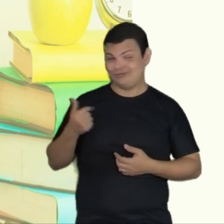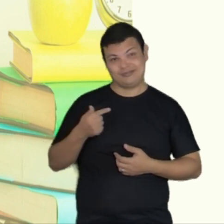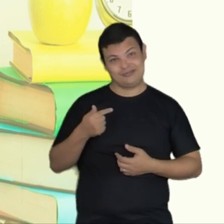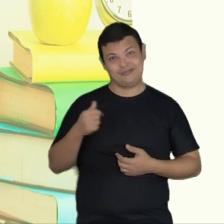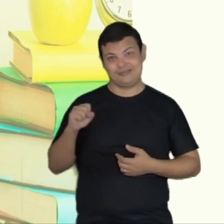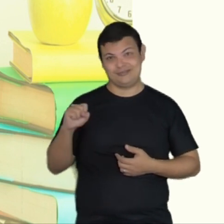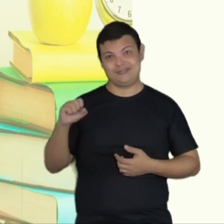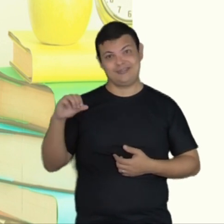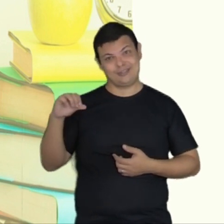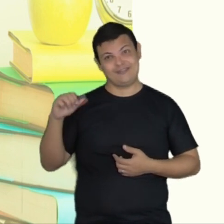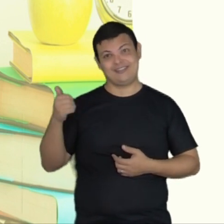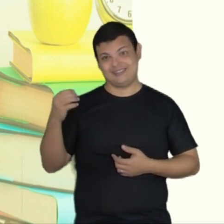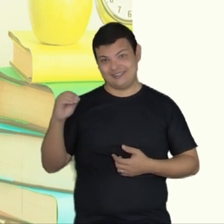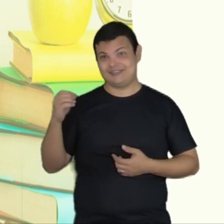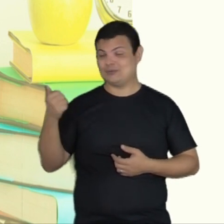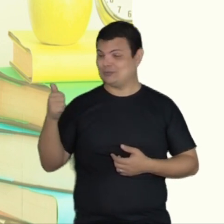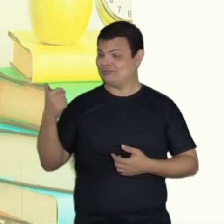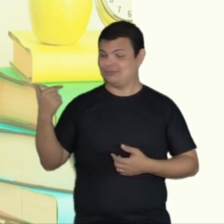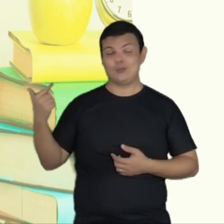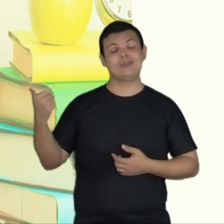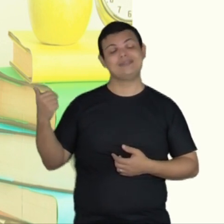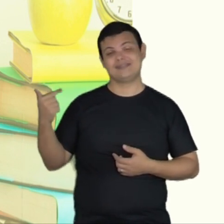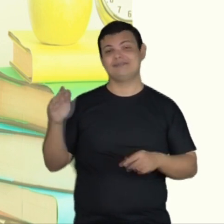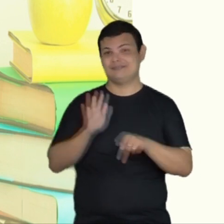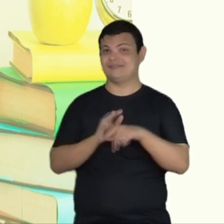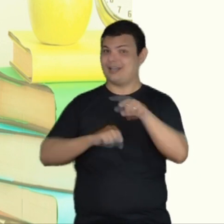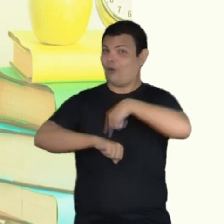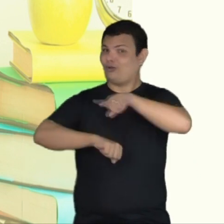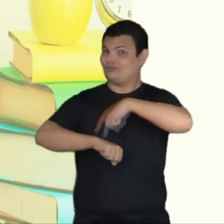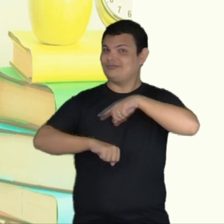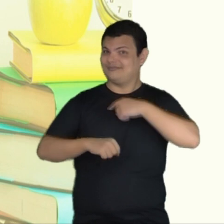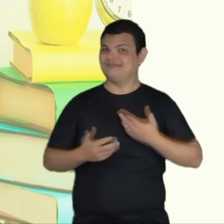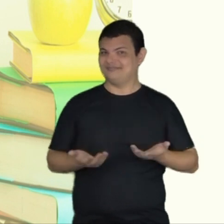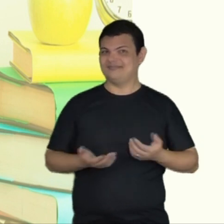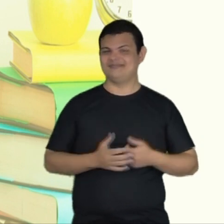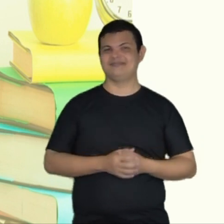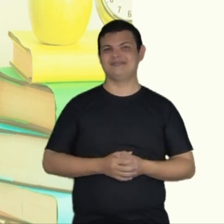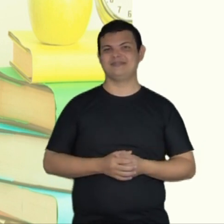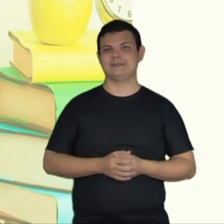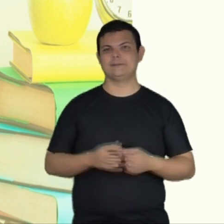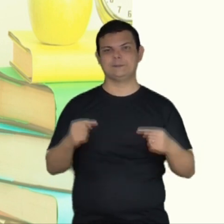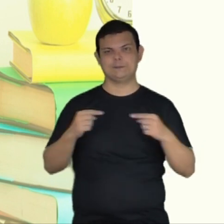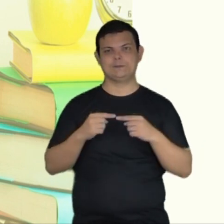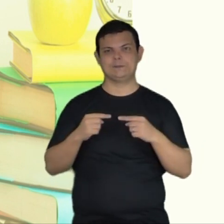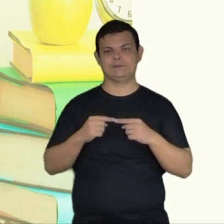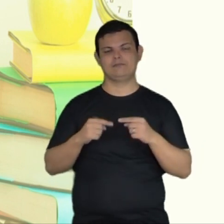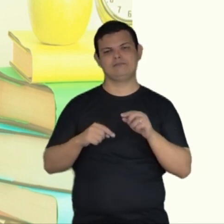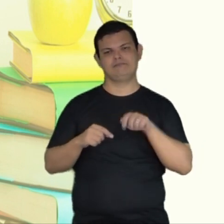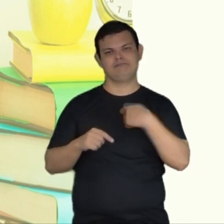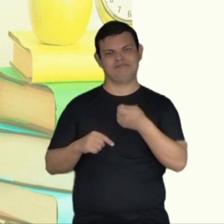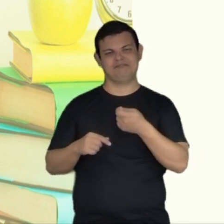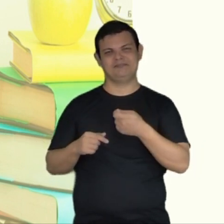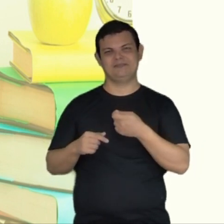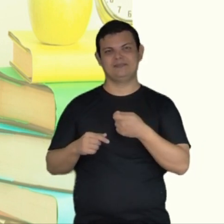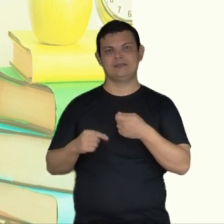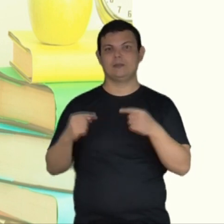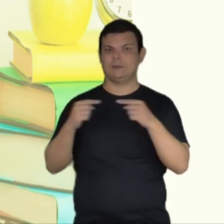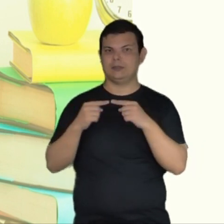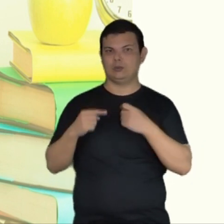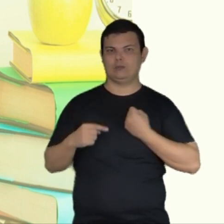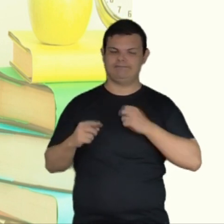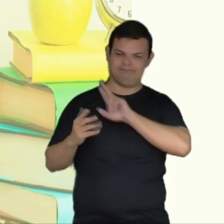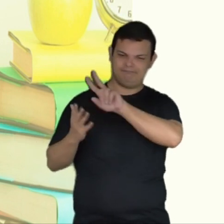6, 7, 8, 9, 10, 11, 12. Tá certo? Esses são os números representados pelo algarismo